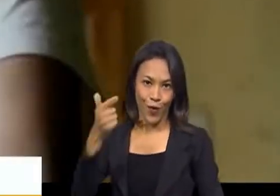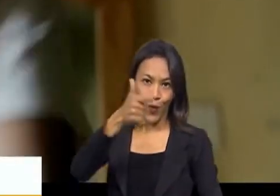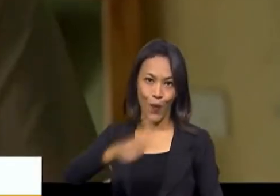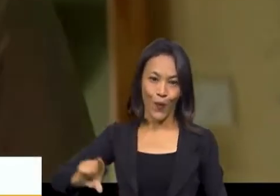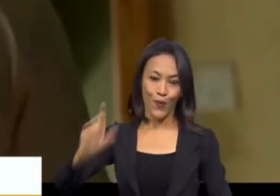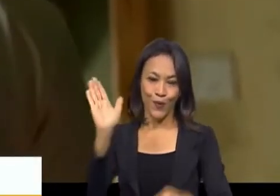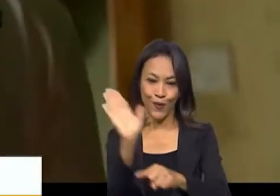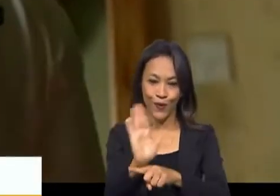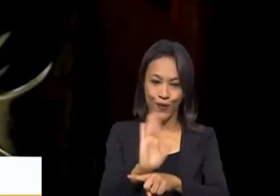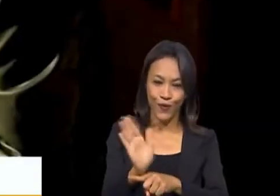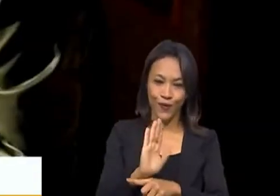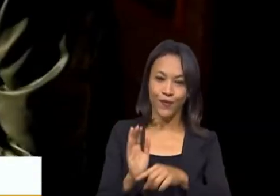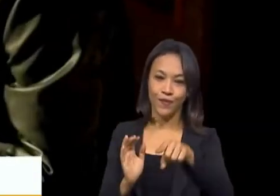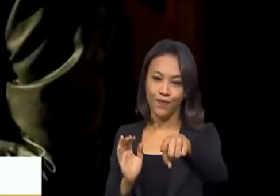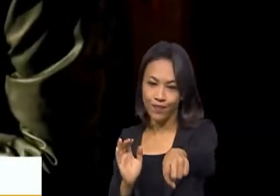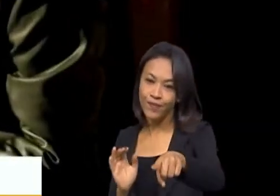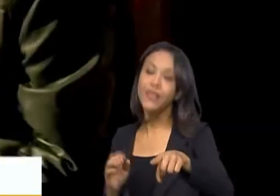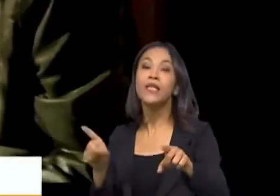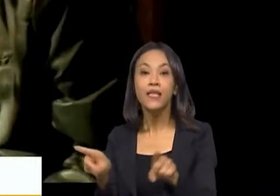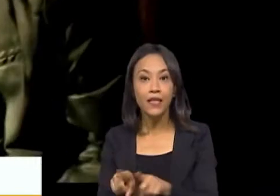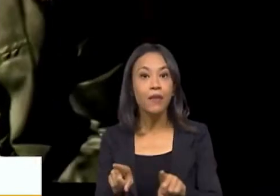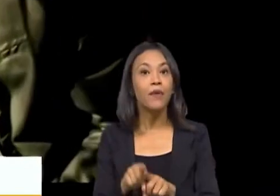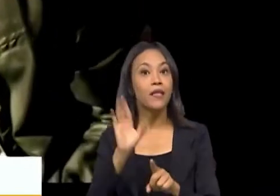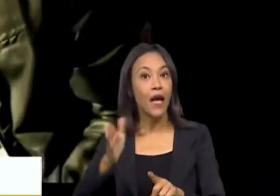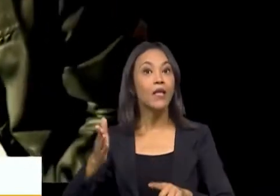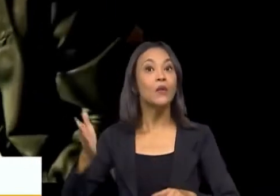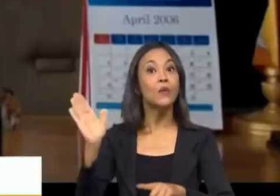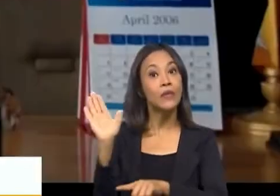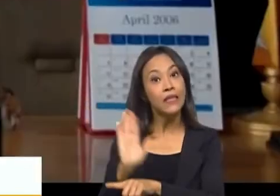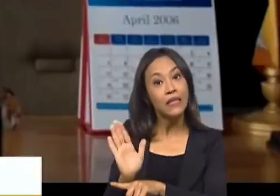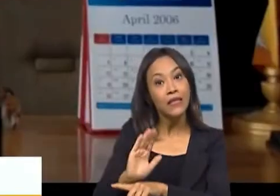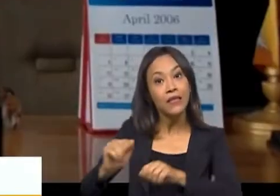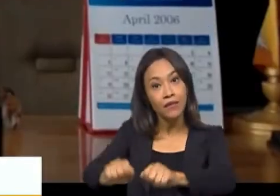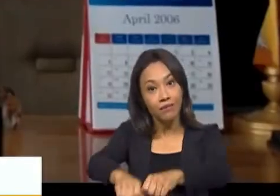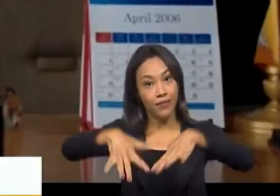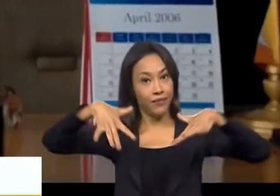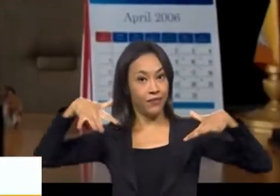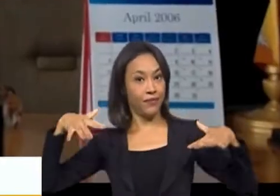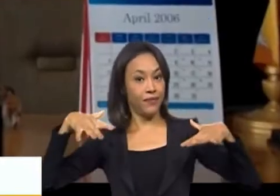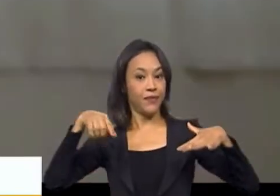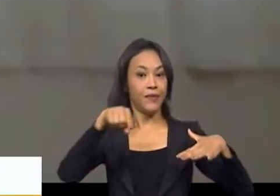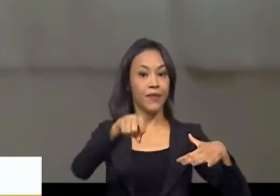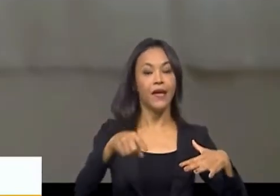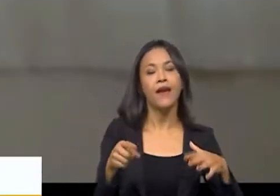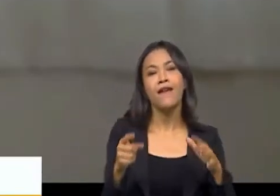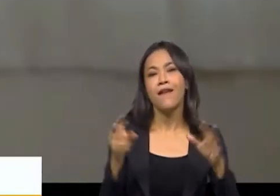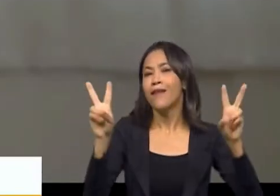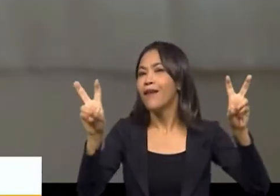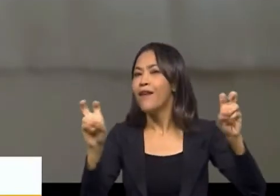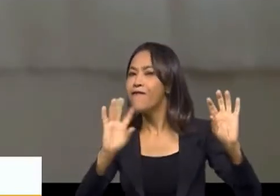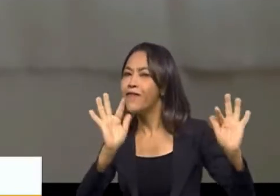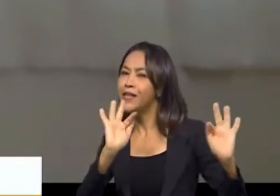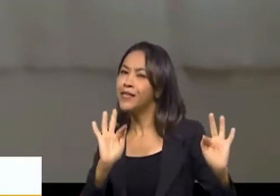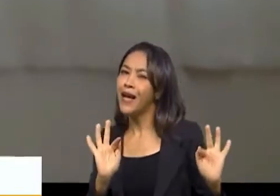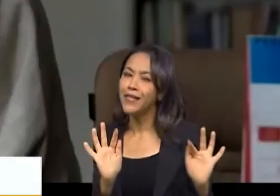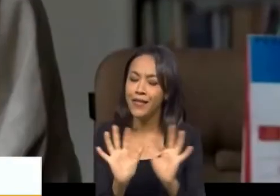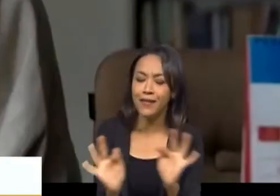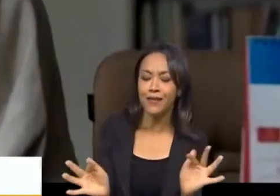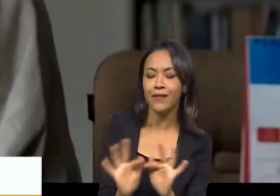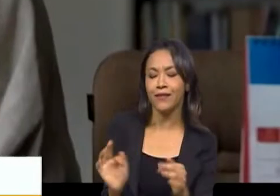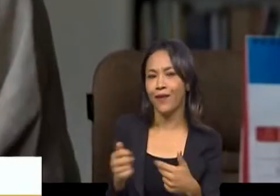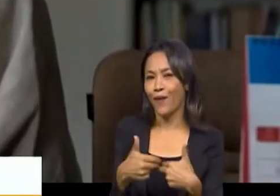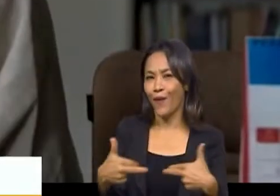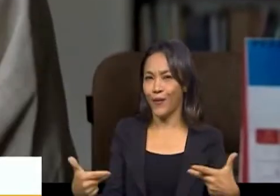Uma produção do Butão, que está em cartaz nos cinemas, A Felicidade das Pequenas Coisas é a grande surpresa